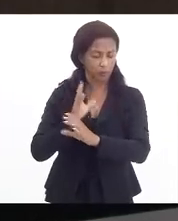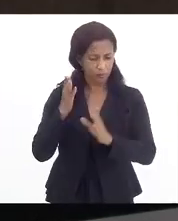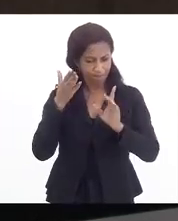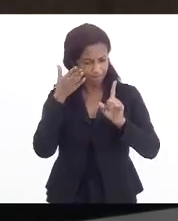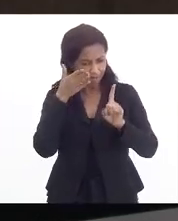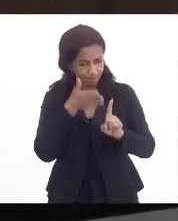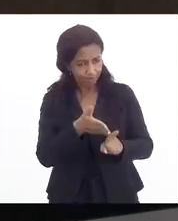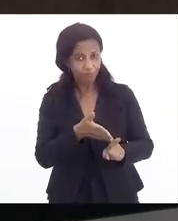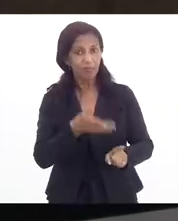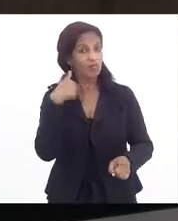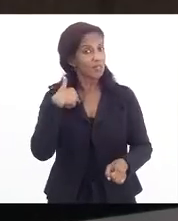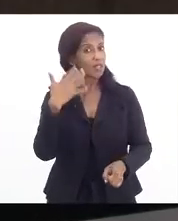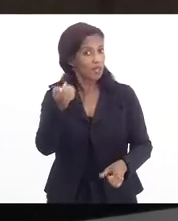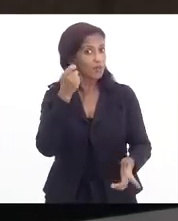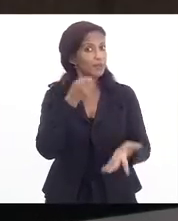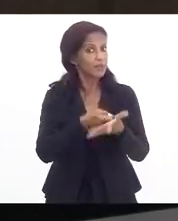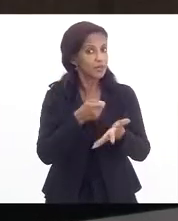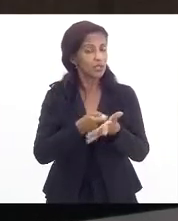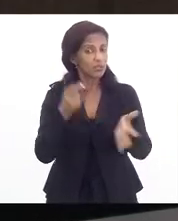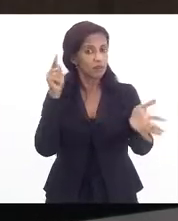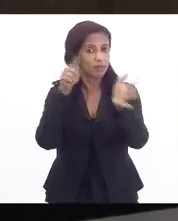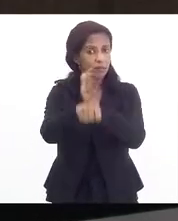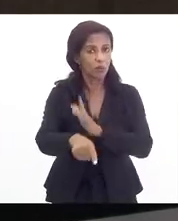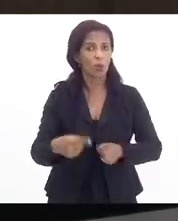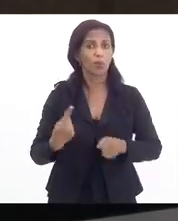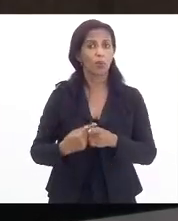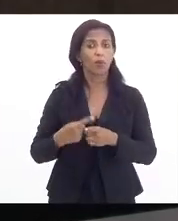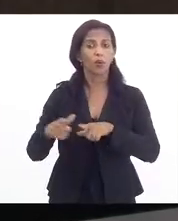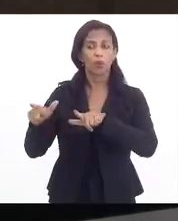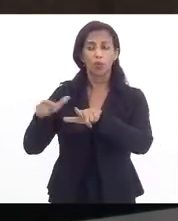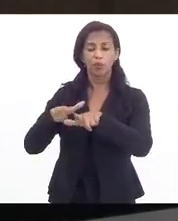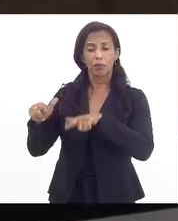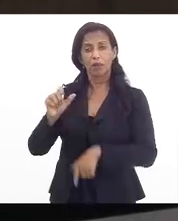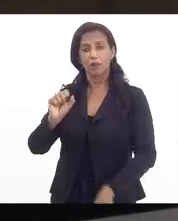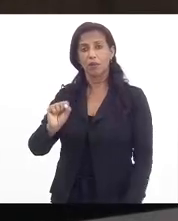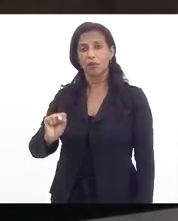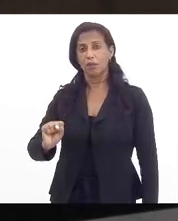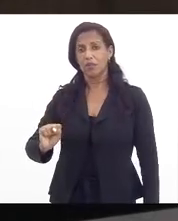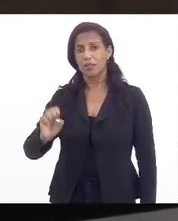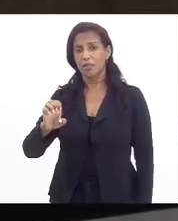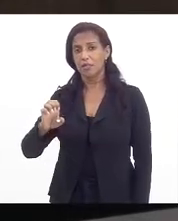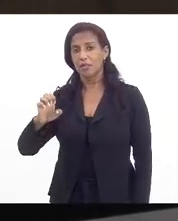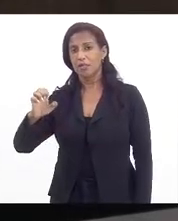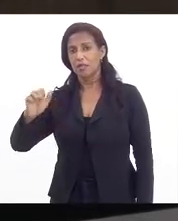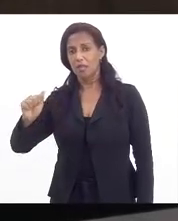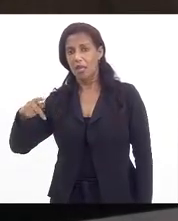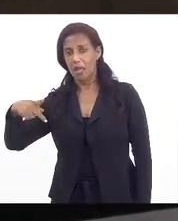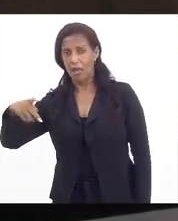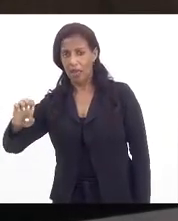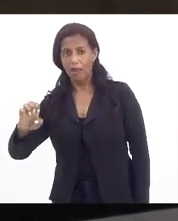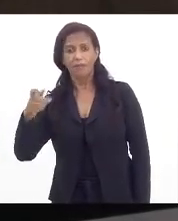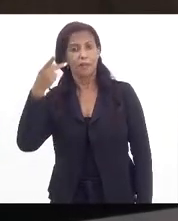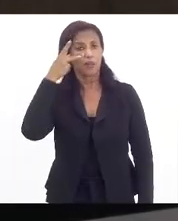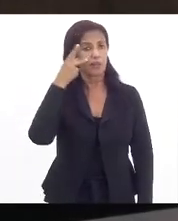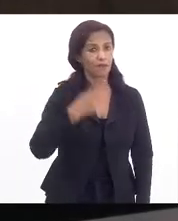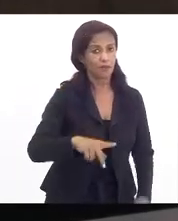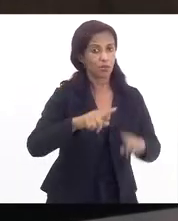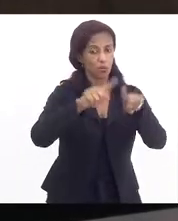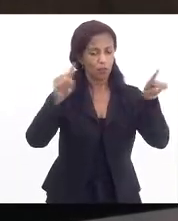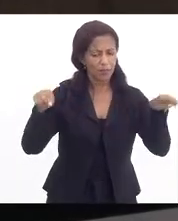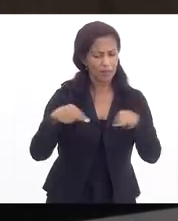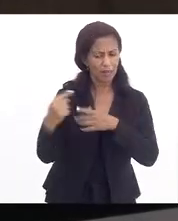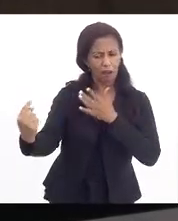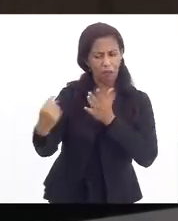quero exatamente insistir nessa pergunta por que o servidor do CEAP que visitou meu meu gabinete me